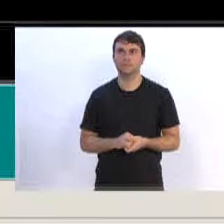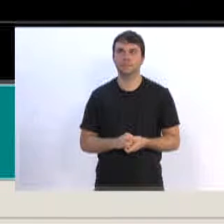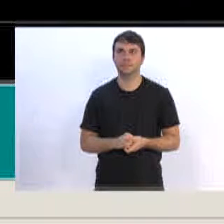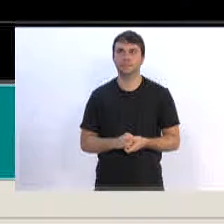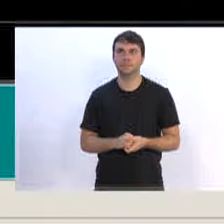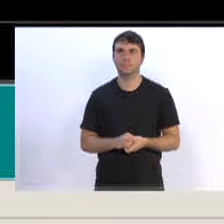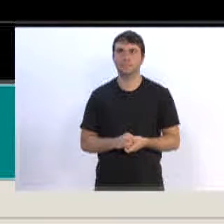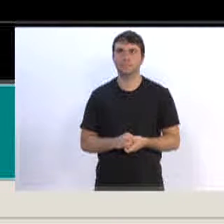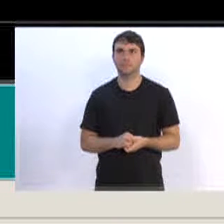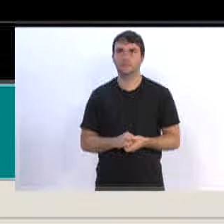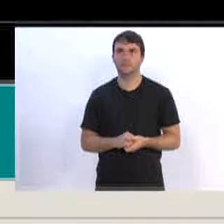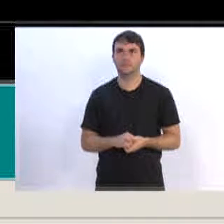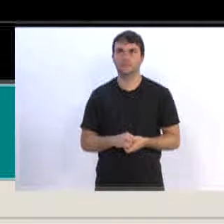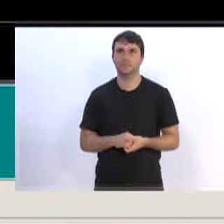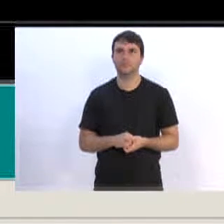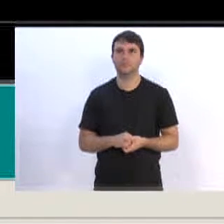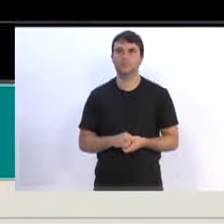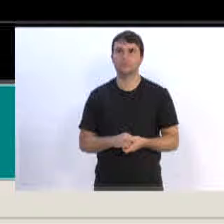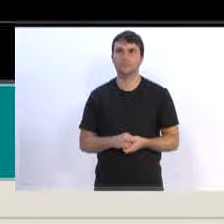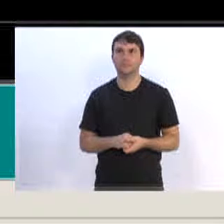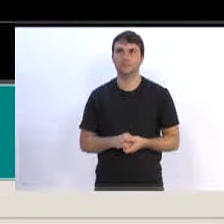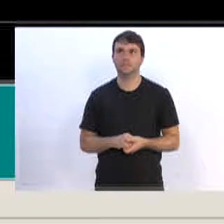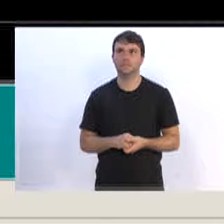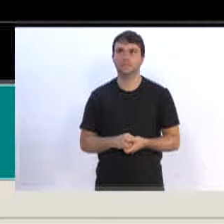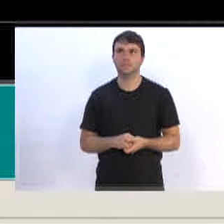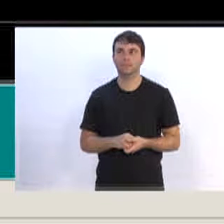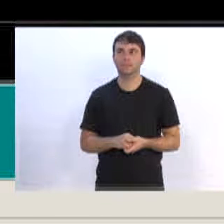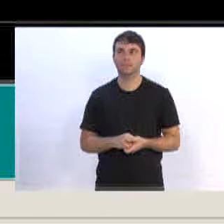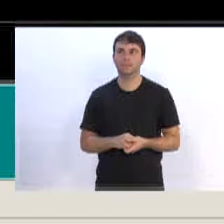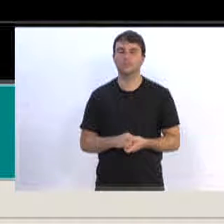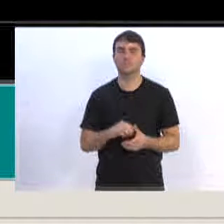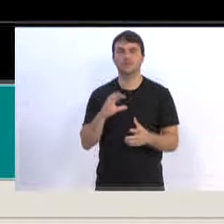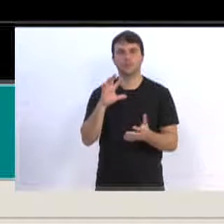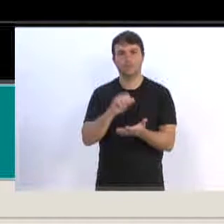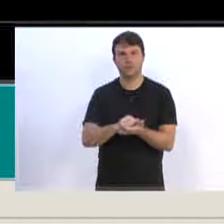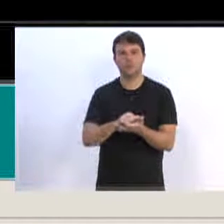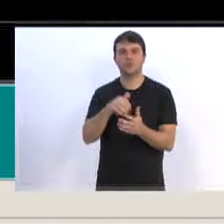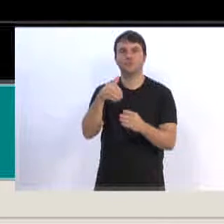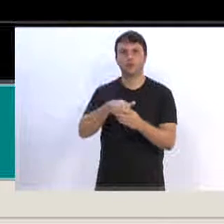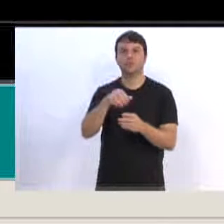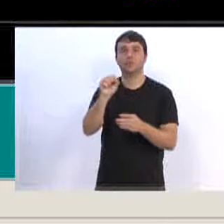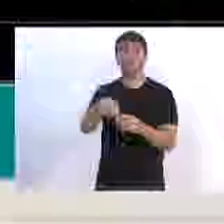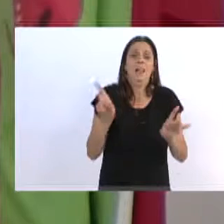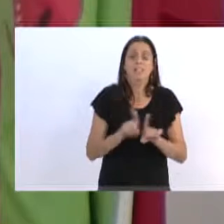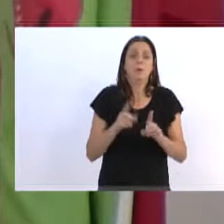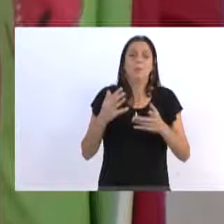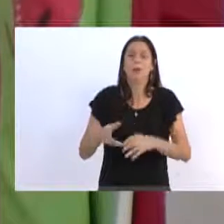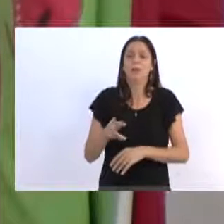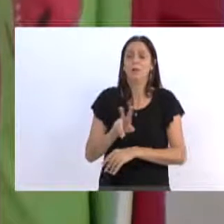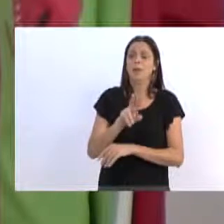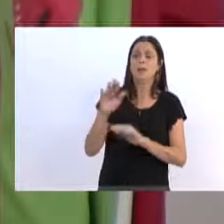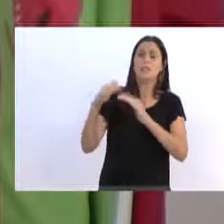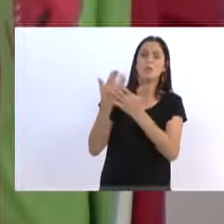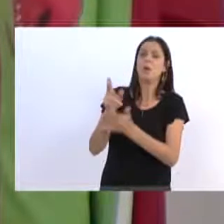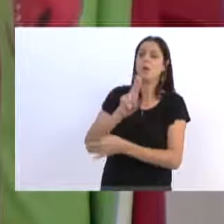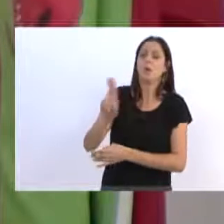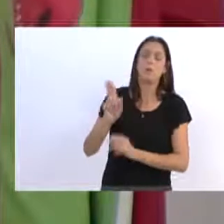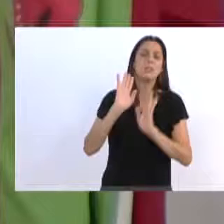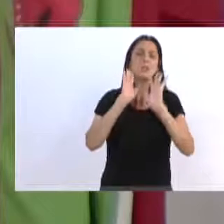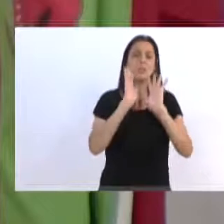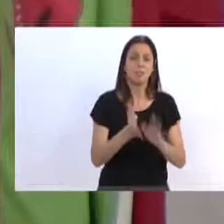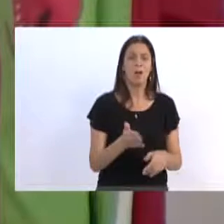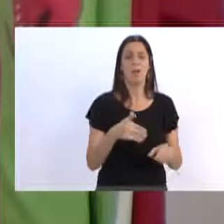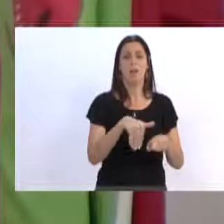e 9 projetos de decreto legislativo em redação final. Entre os projetos de lei